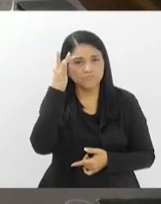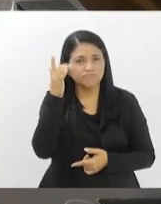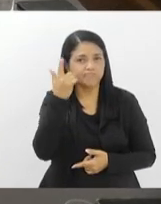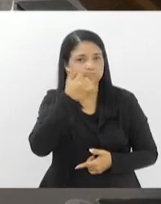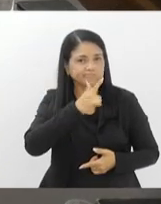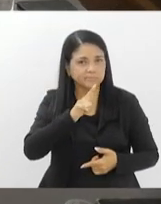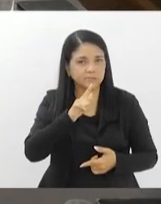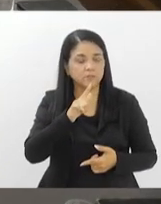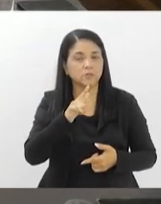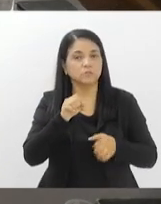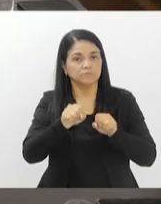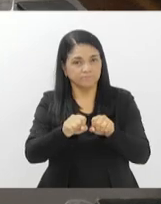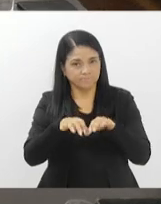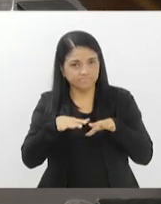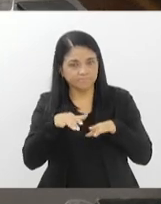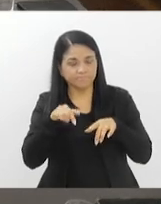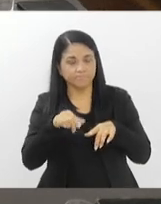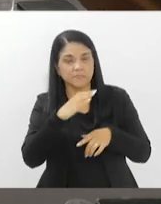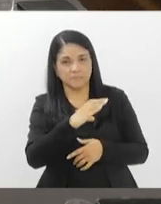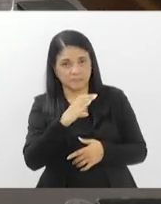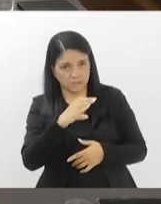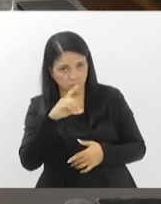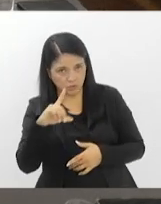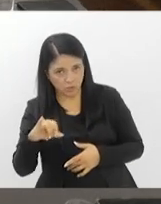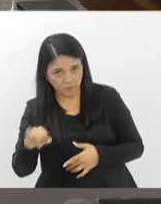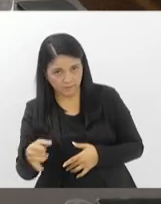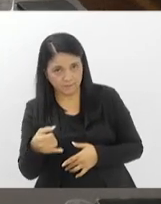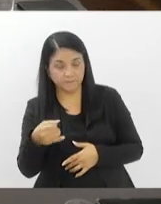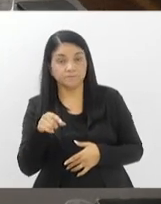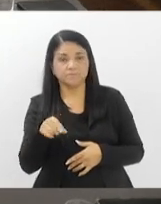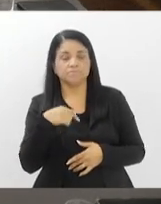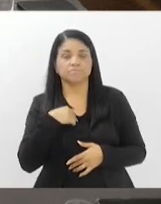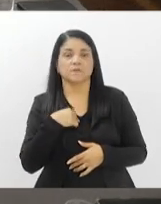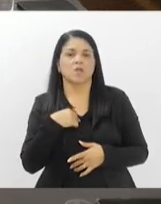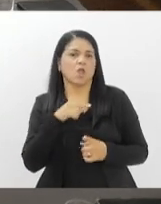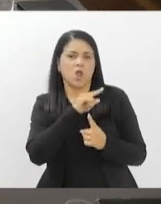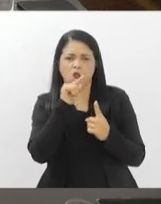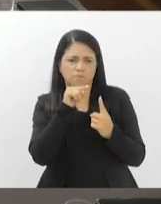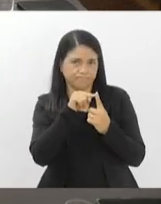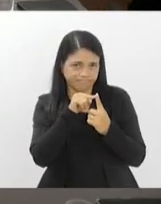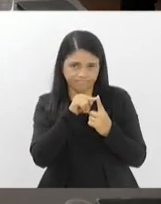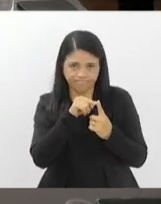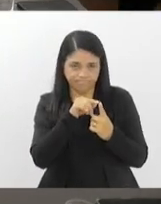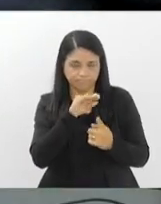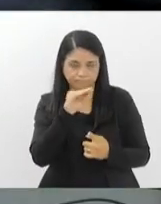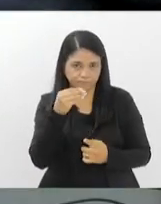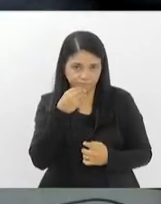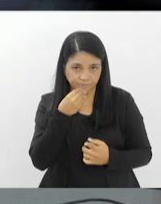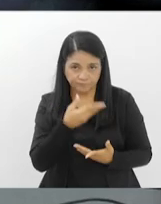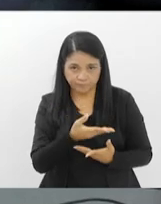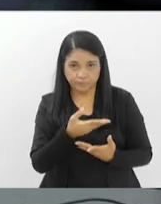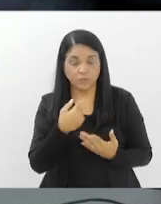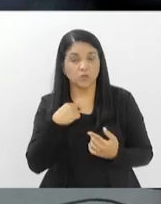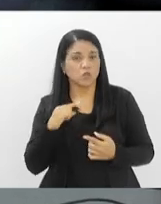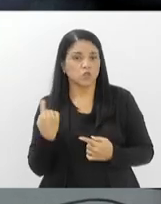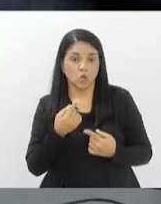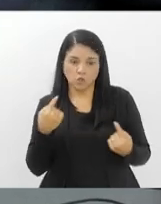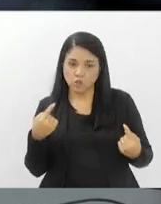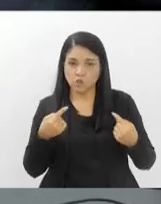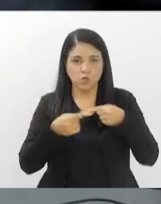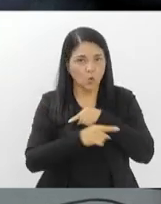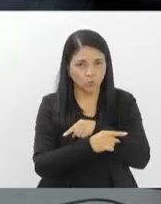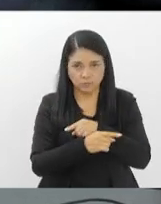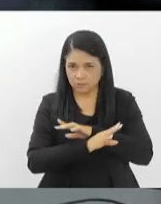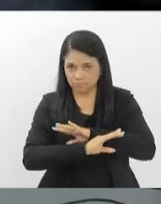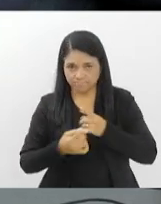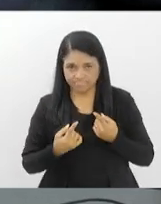em algumas discussões aqui na CCJ. Porque eu acho assim, é evidente que todos nós aqui somos contra a erotização